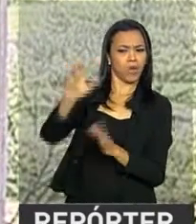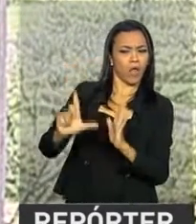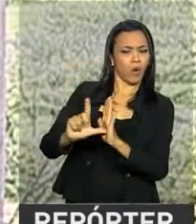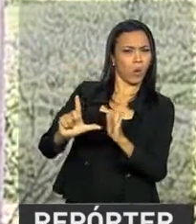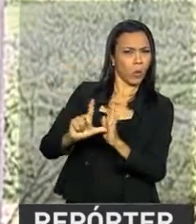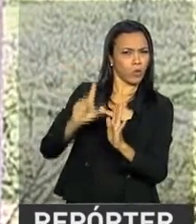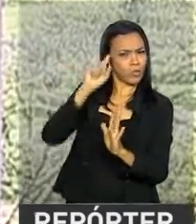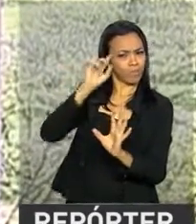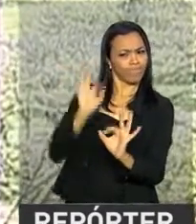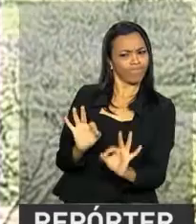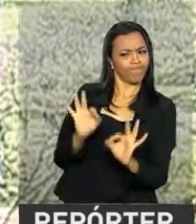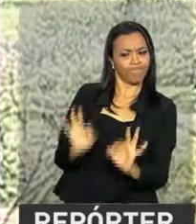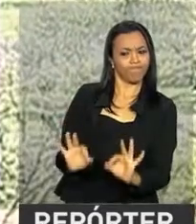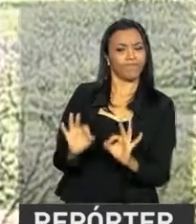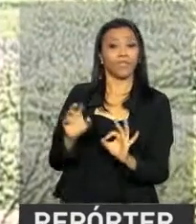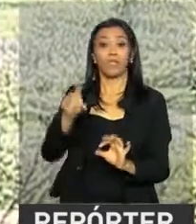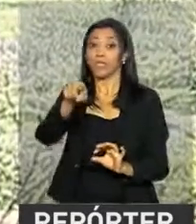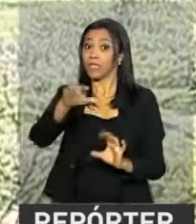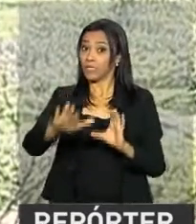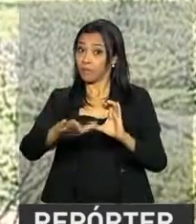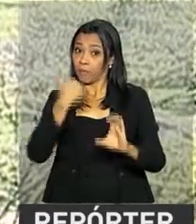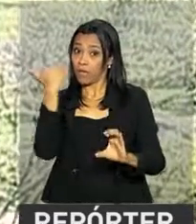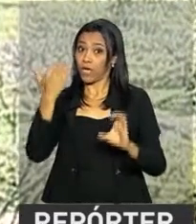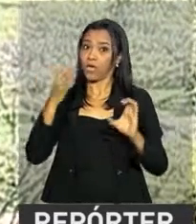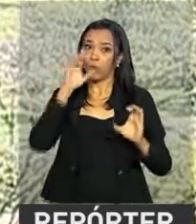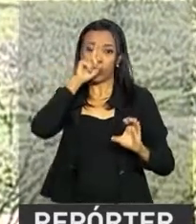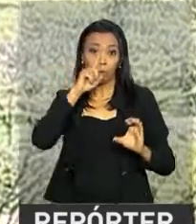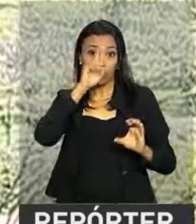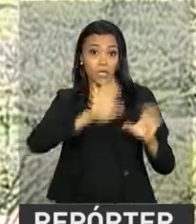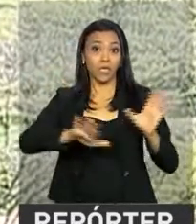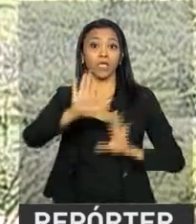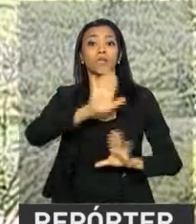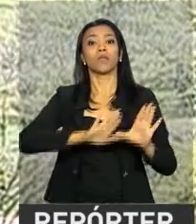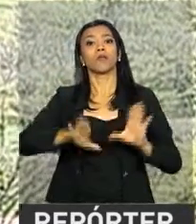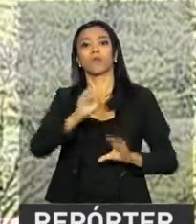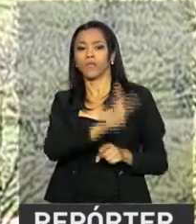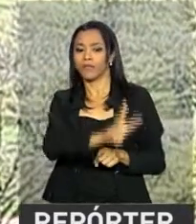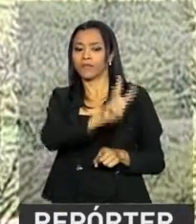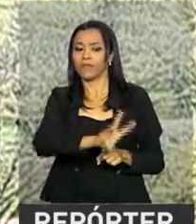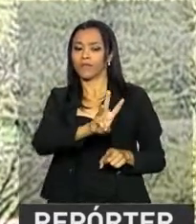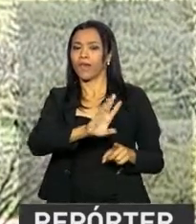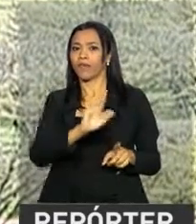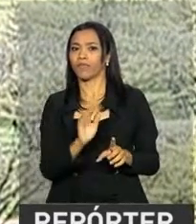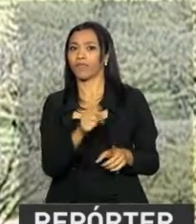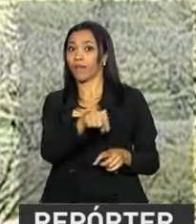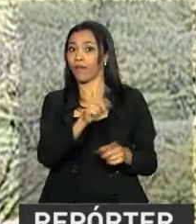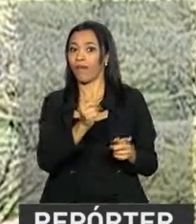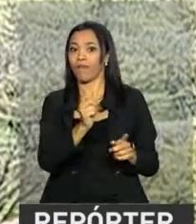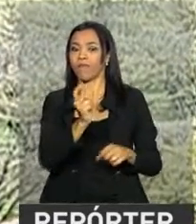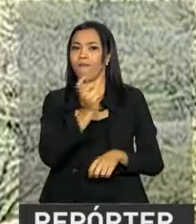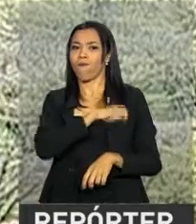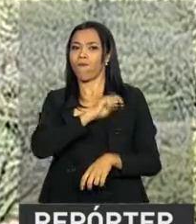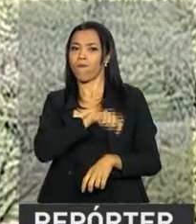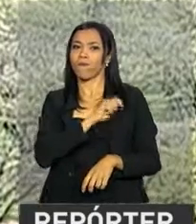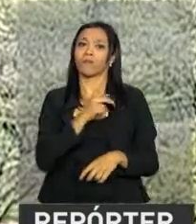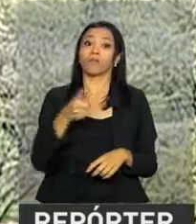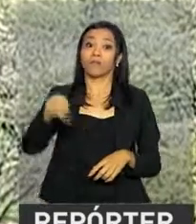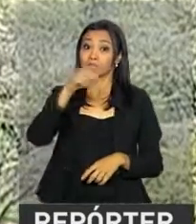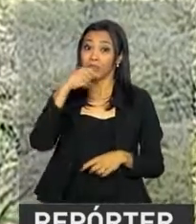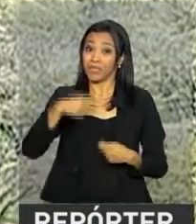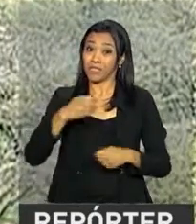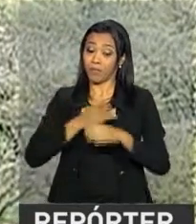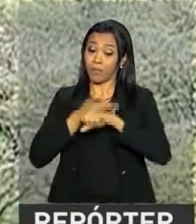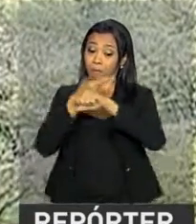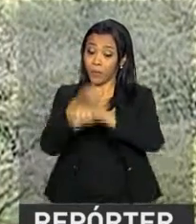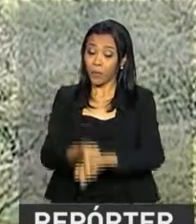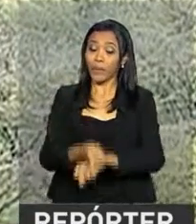importante ter cuidado com e-mails e sites fraudulentos. O recomendado é procurar as páginas oficiais da